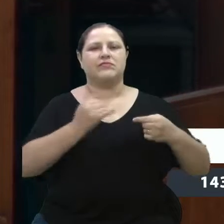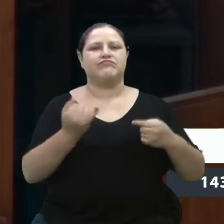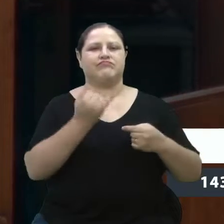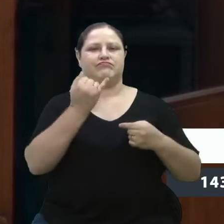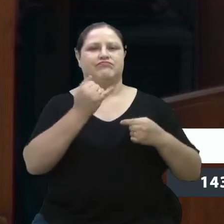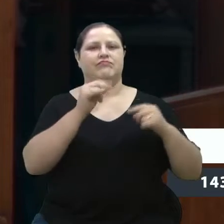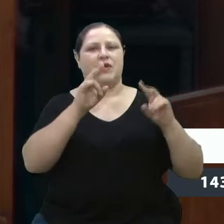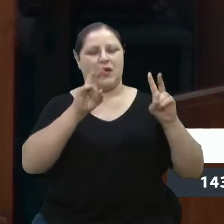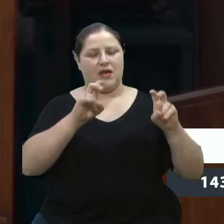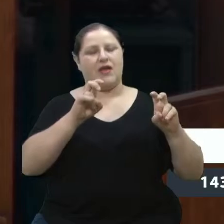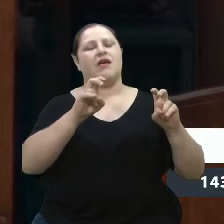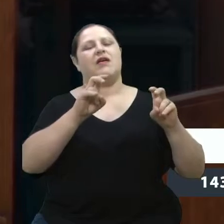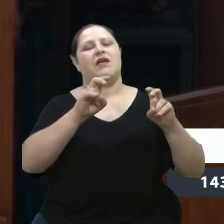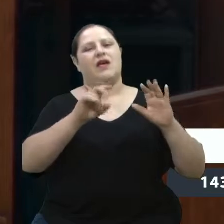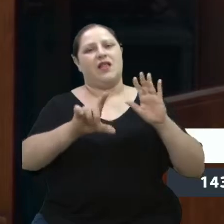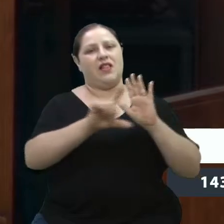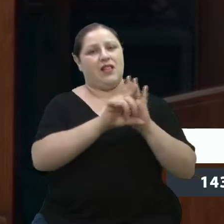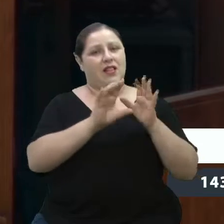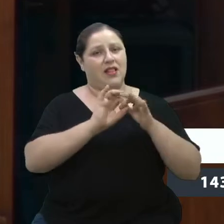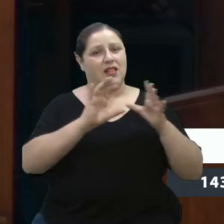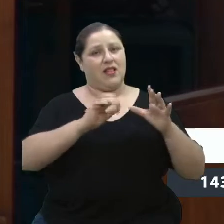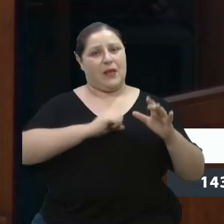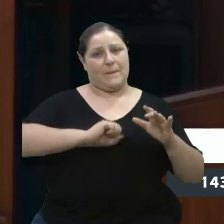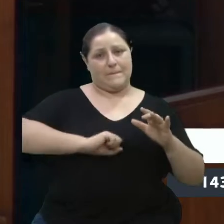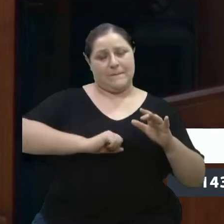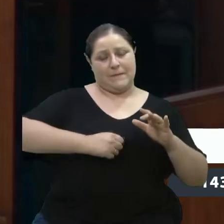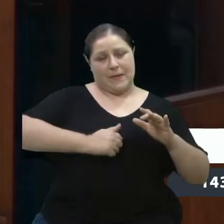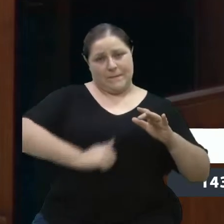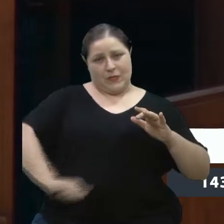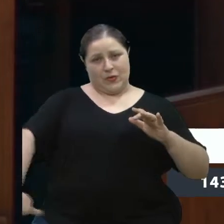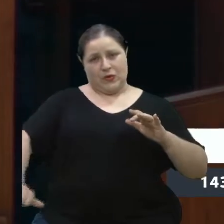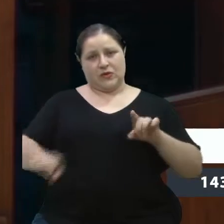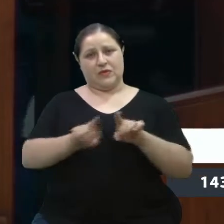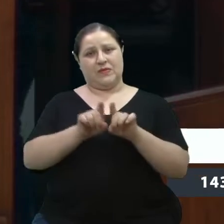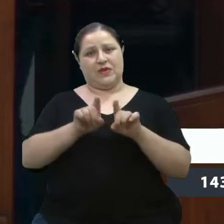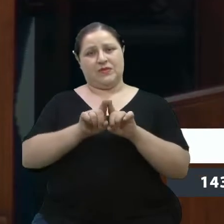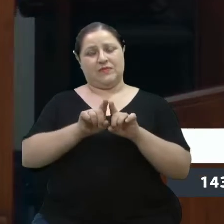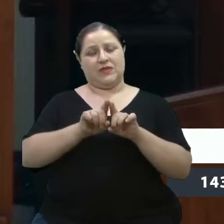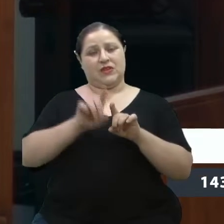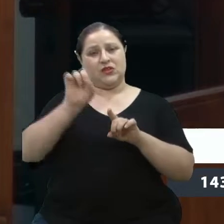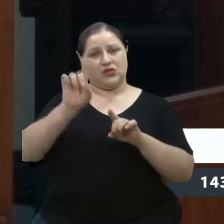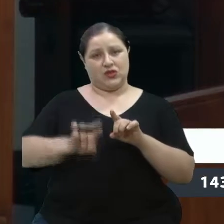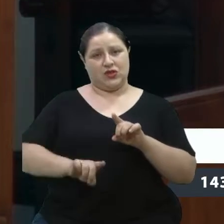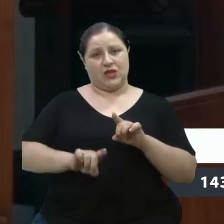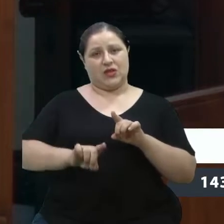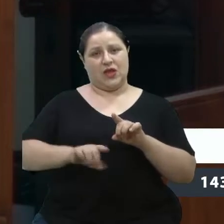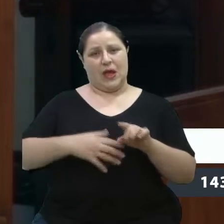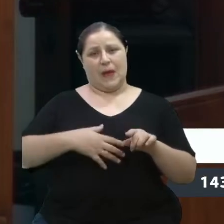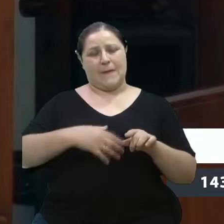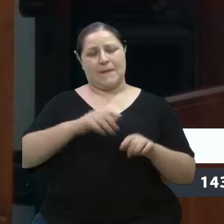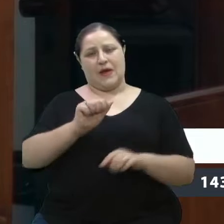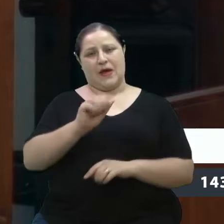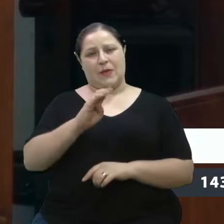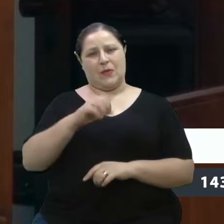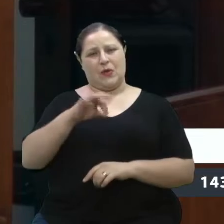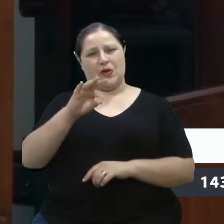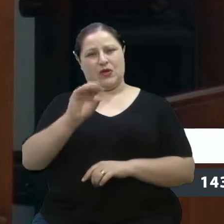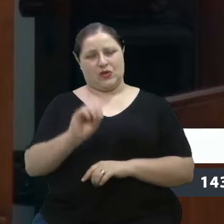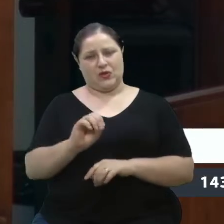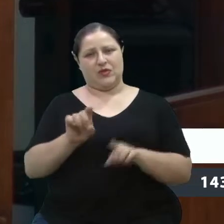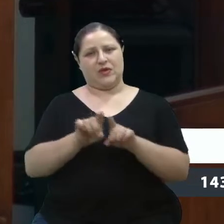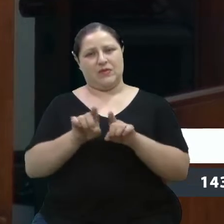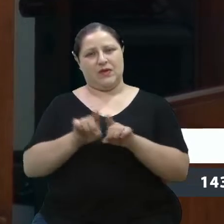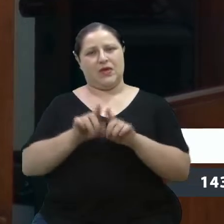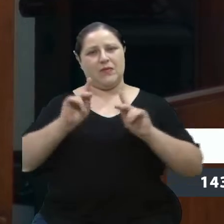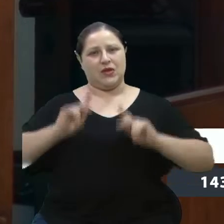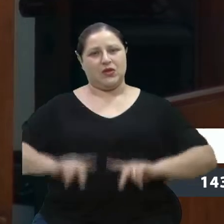legalização do aborto, o acesso a direitos básicos por parte das pessoas trans e a plena atenção às demandas